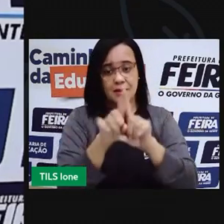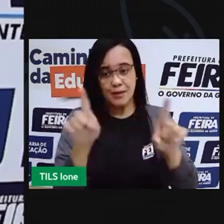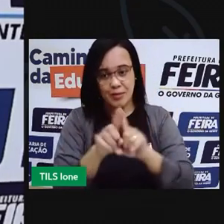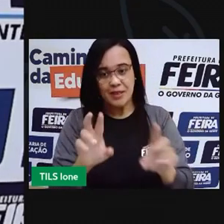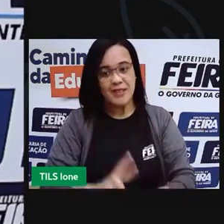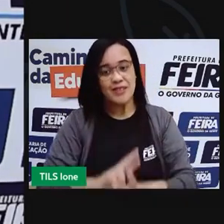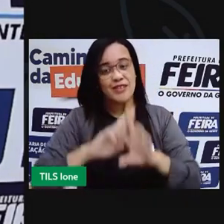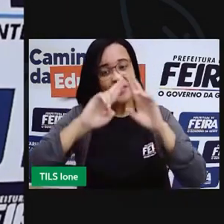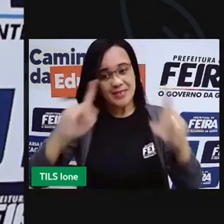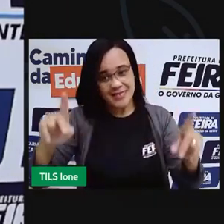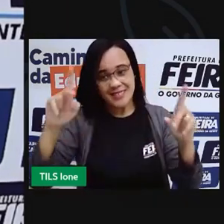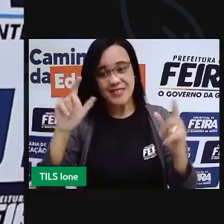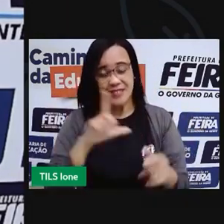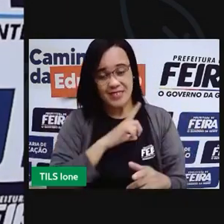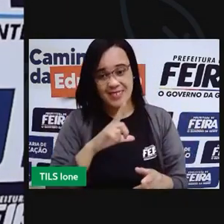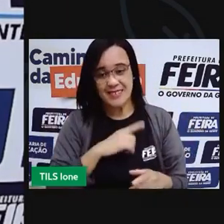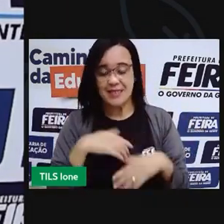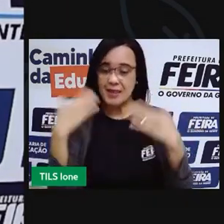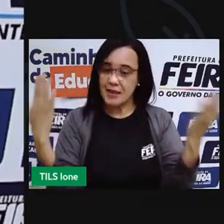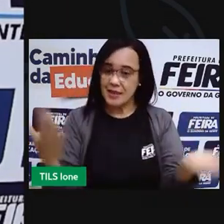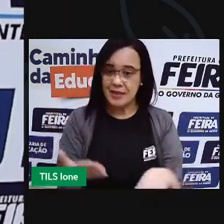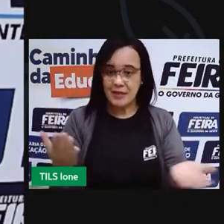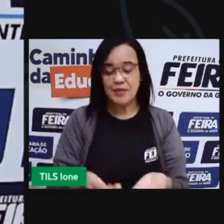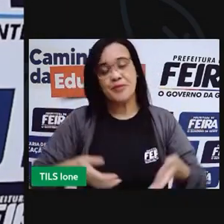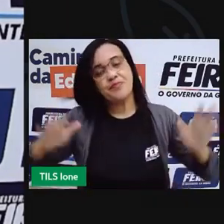diferentes, certo? Agora a gente vai se